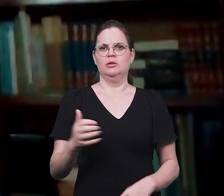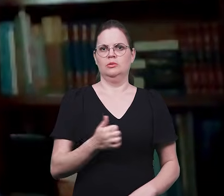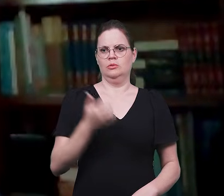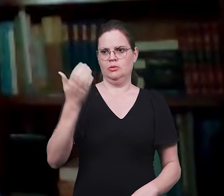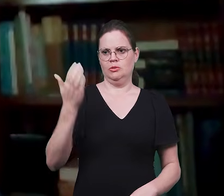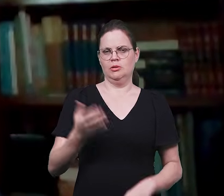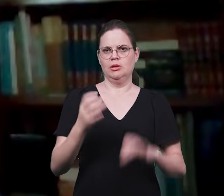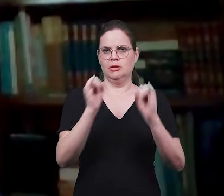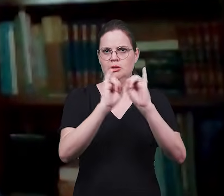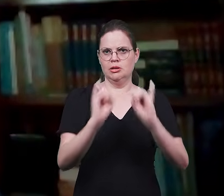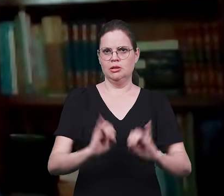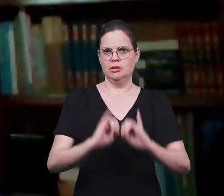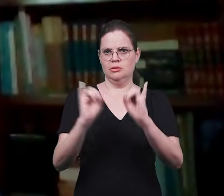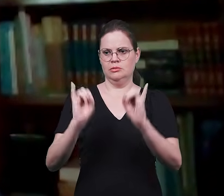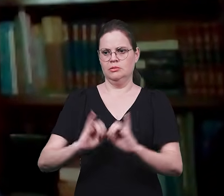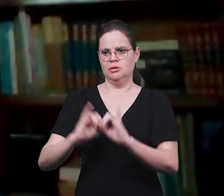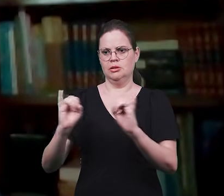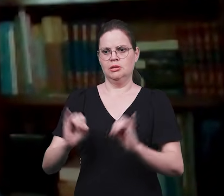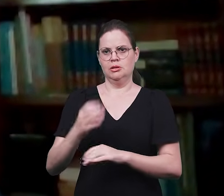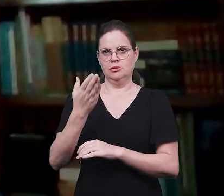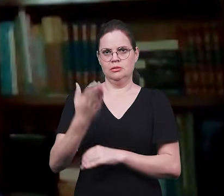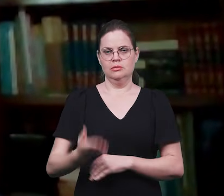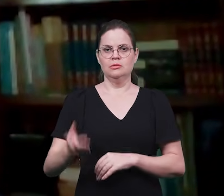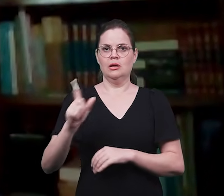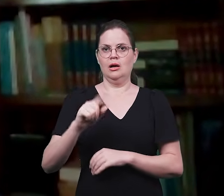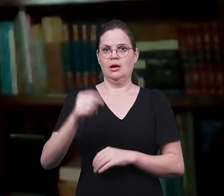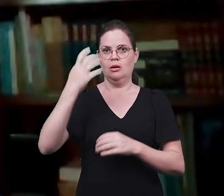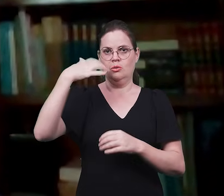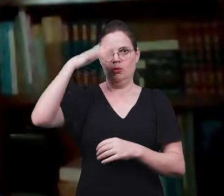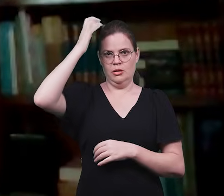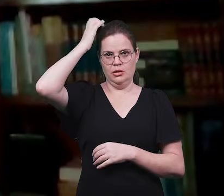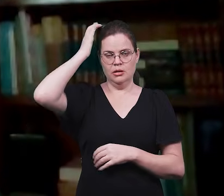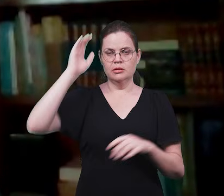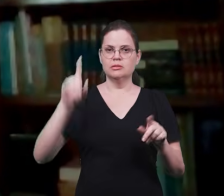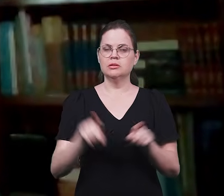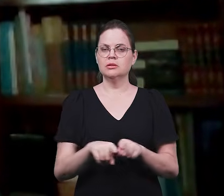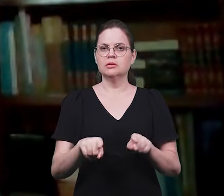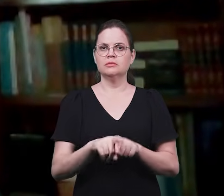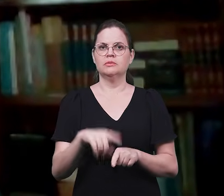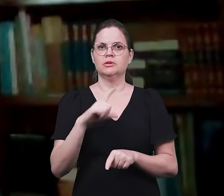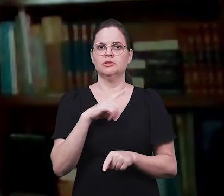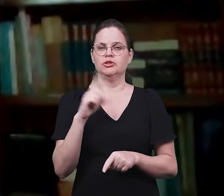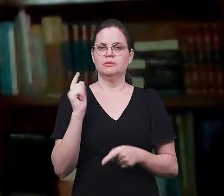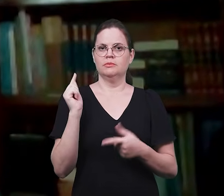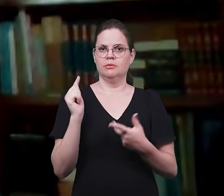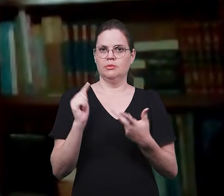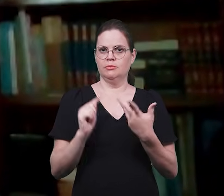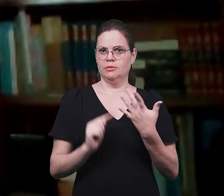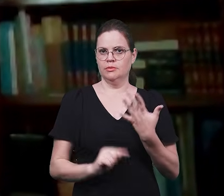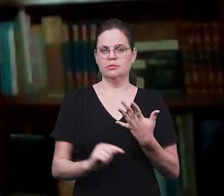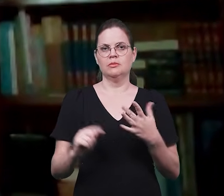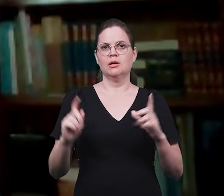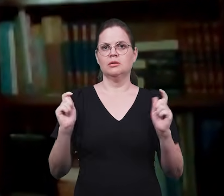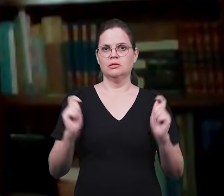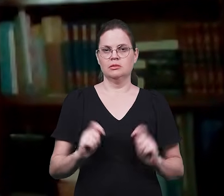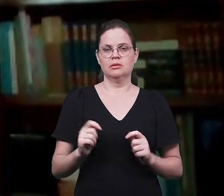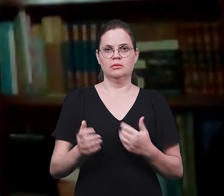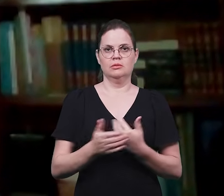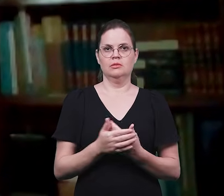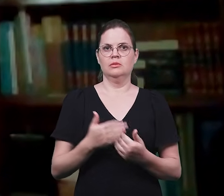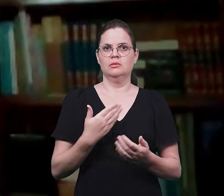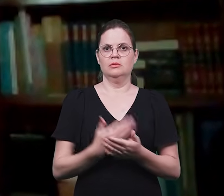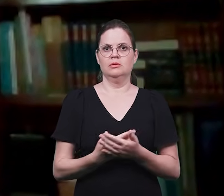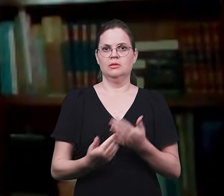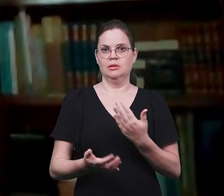para adorar os deuses do rei, né? Essa liberdade era restrita, né? E também ela tinha todos os recursos para você